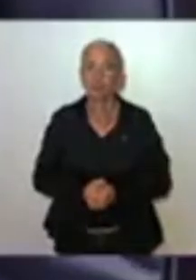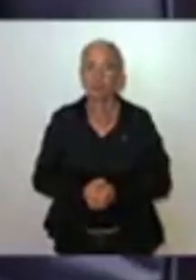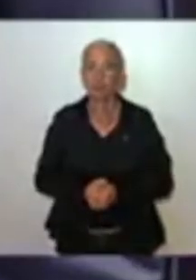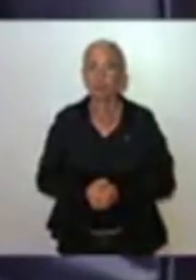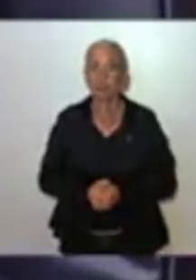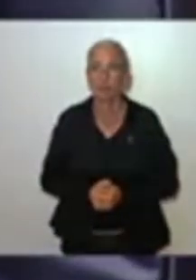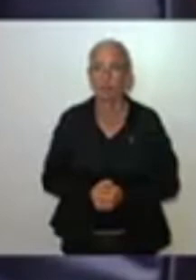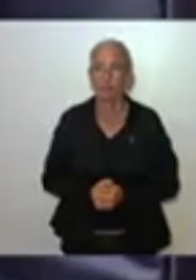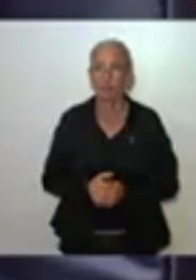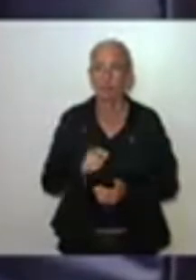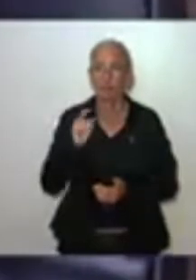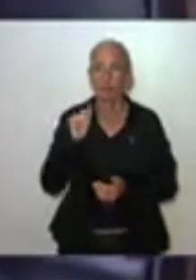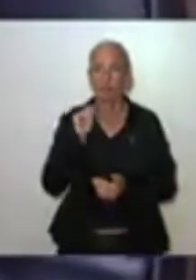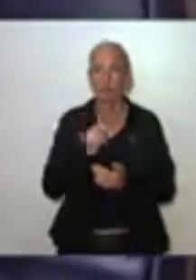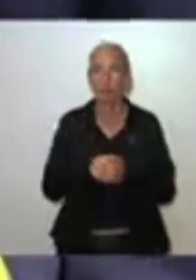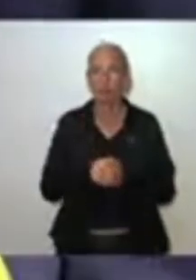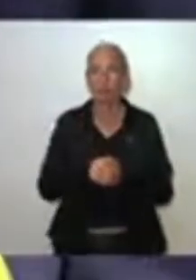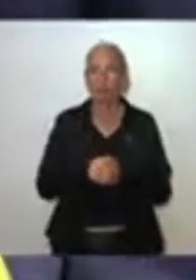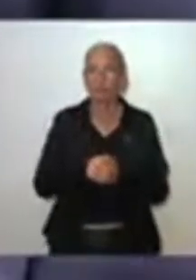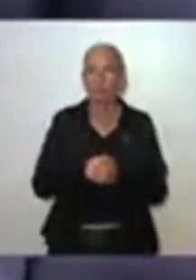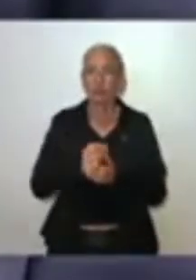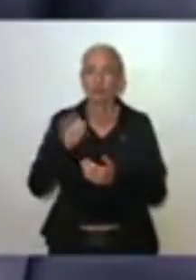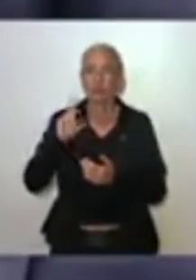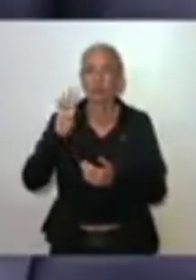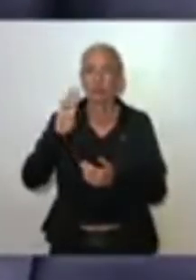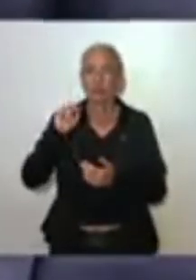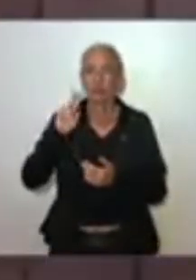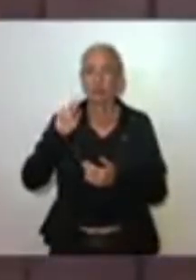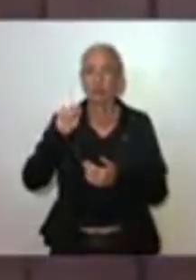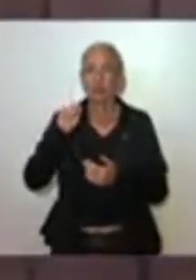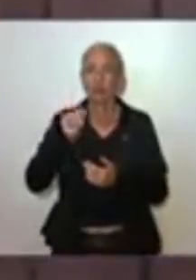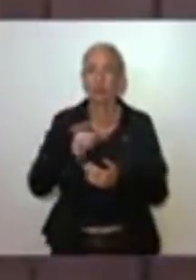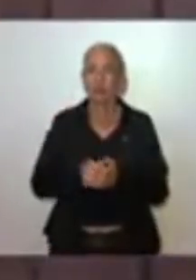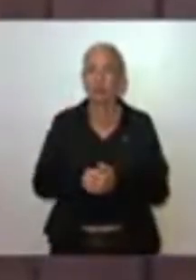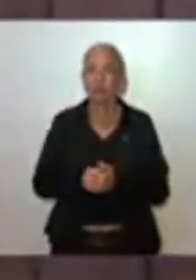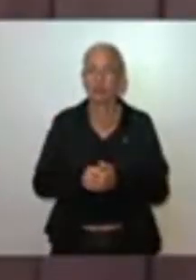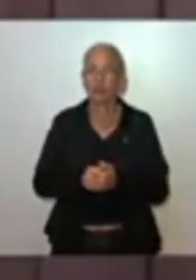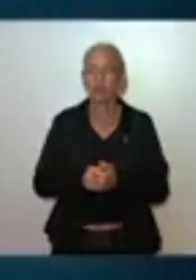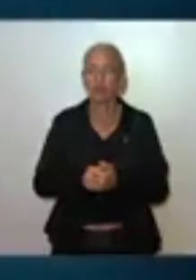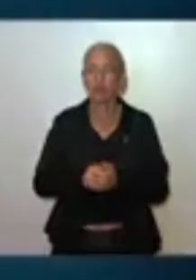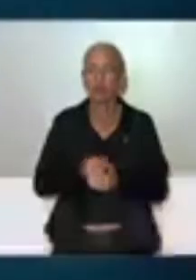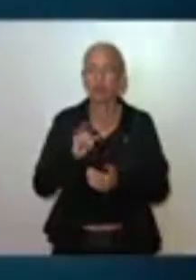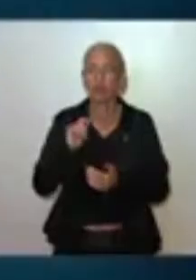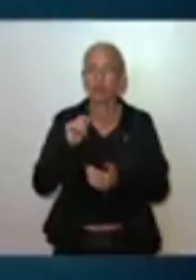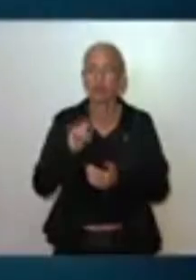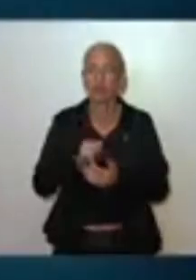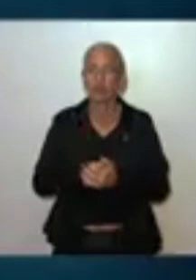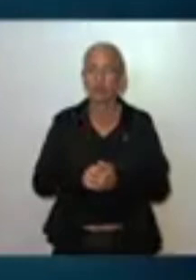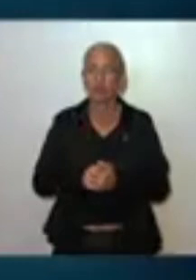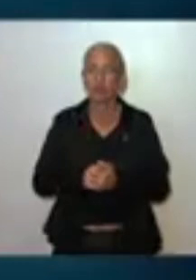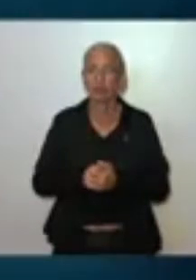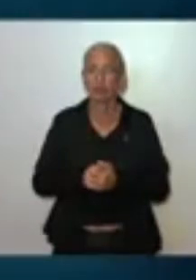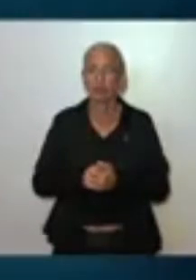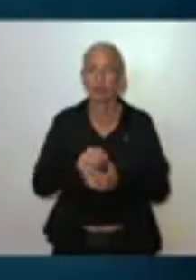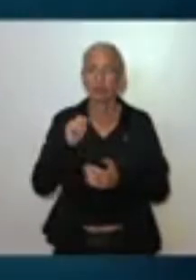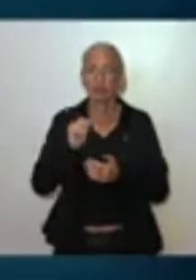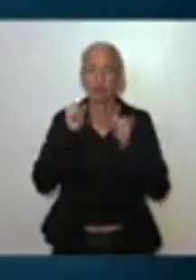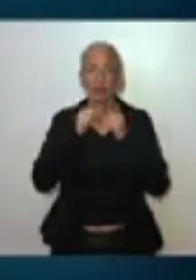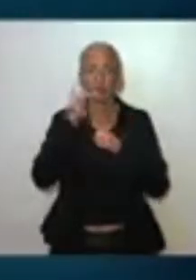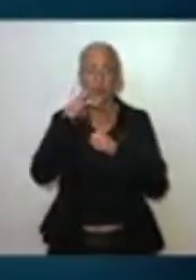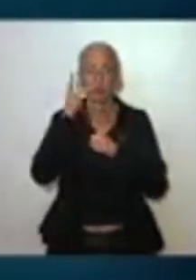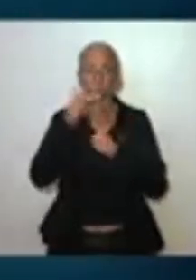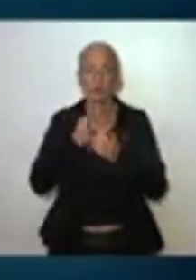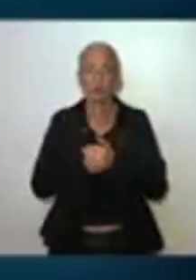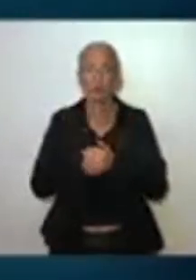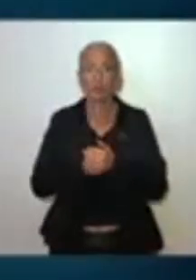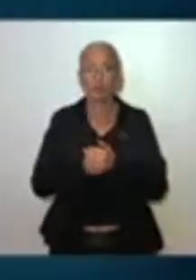se pode dizer sobre uma se pancas são confiáveis que que você não pode dizer